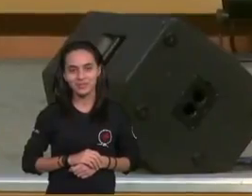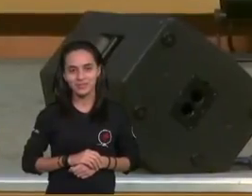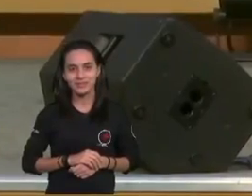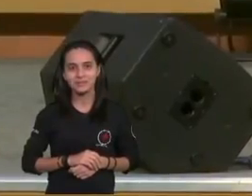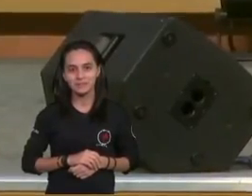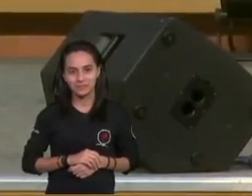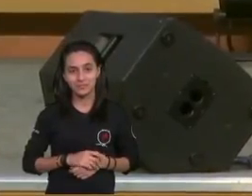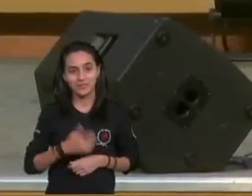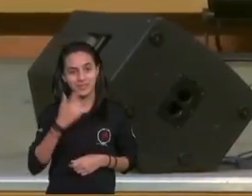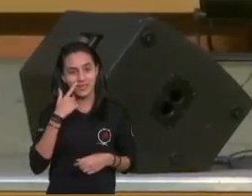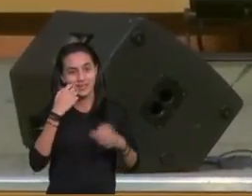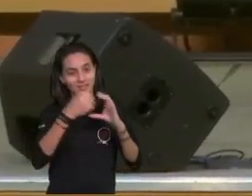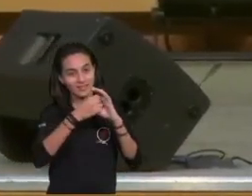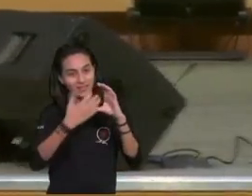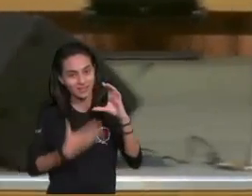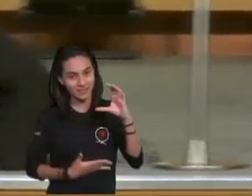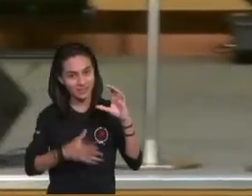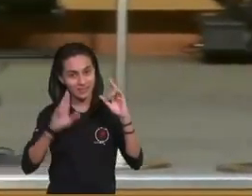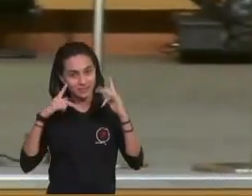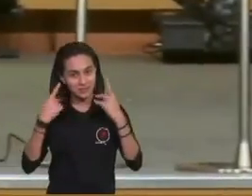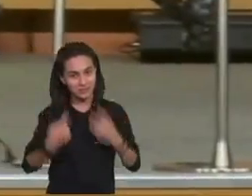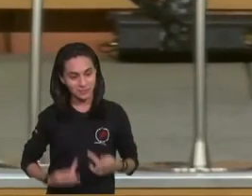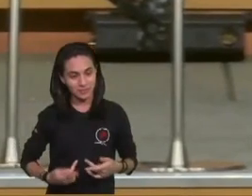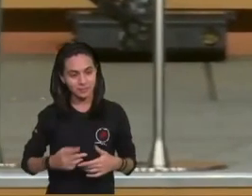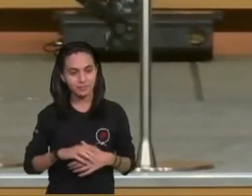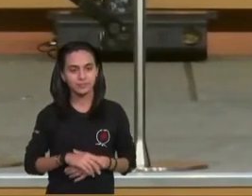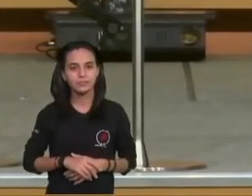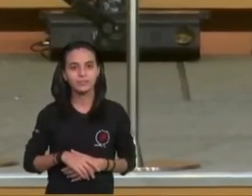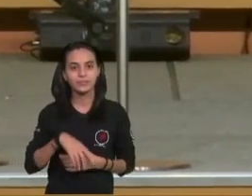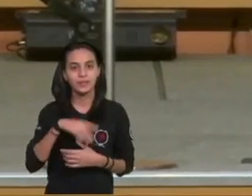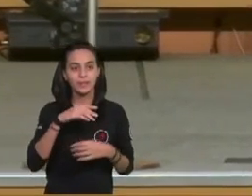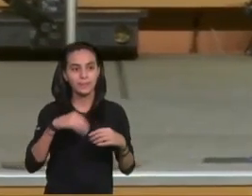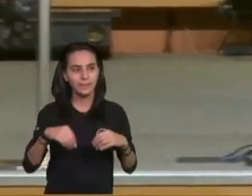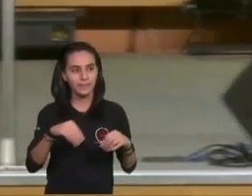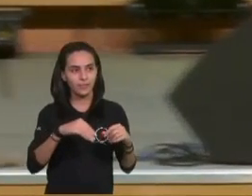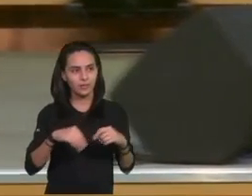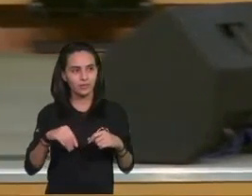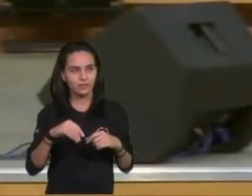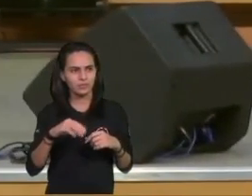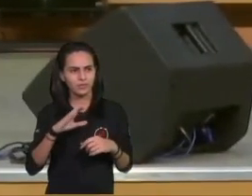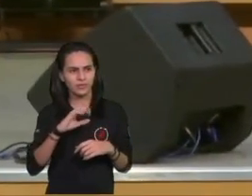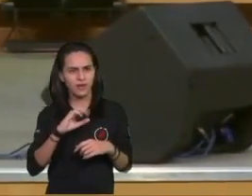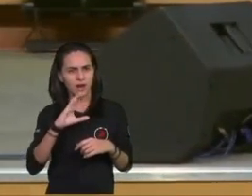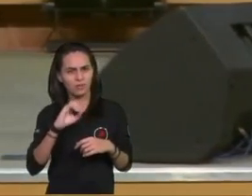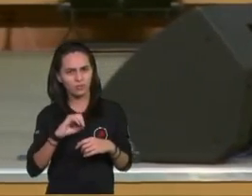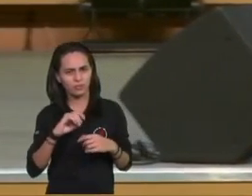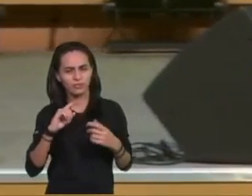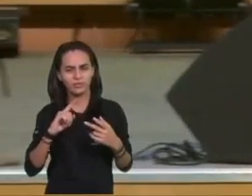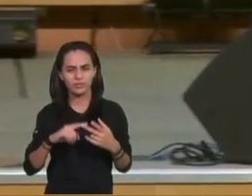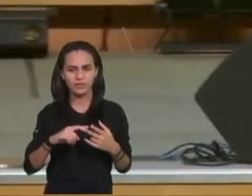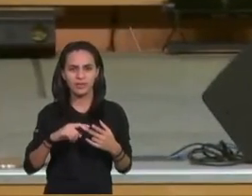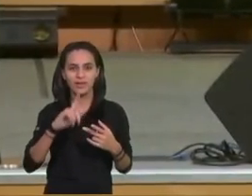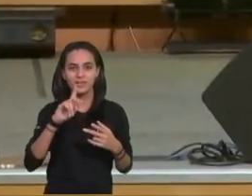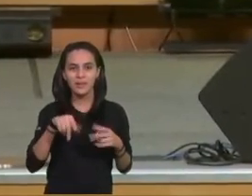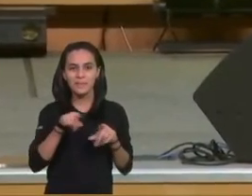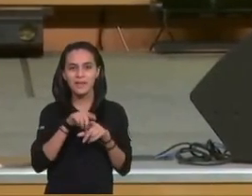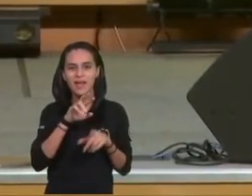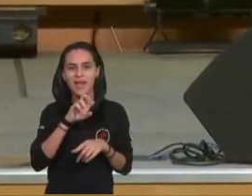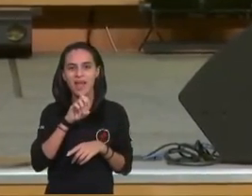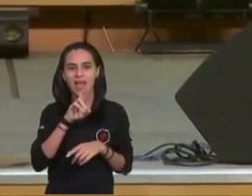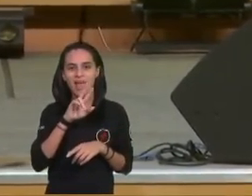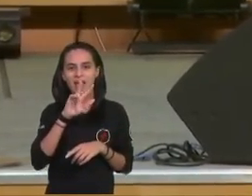olha as características do ser humano é pó é Caco é como erva